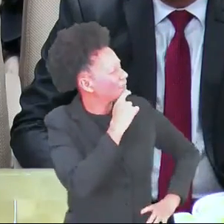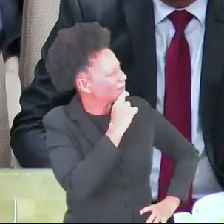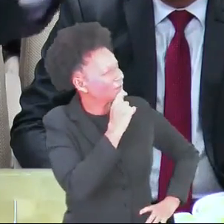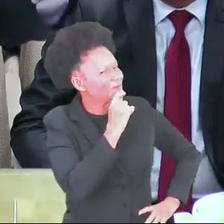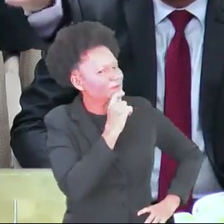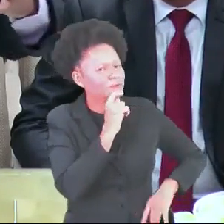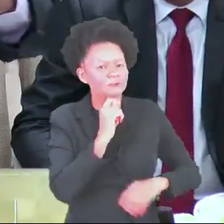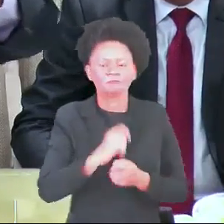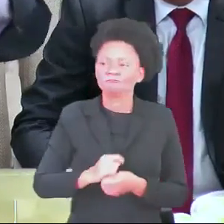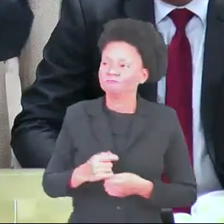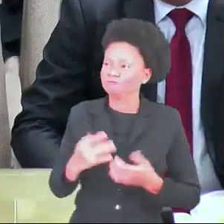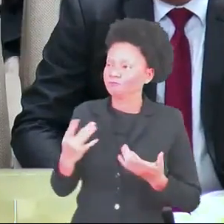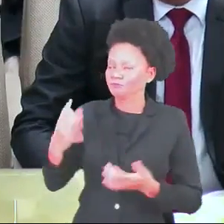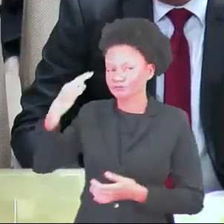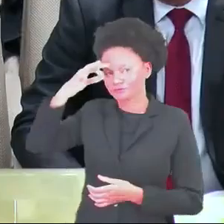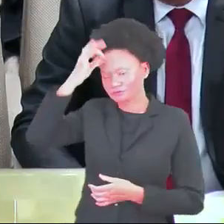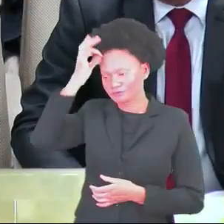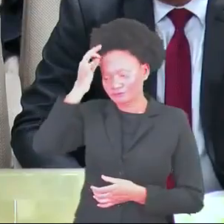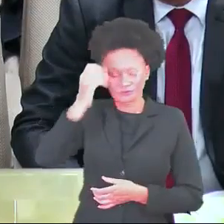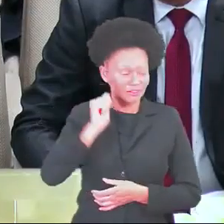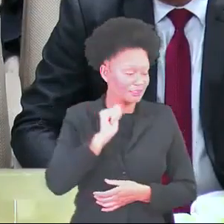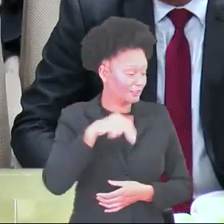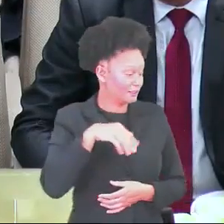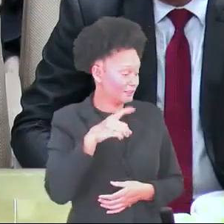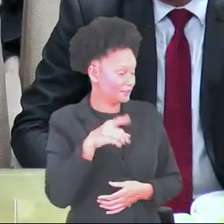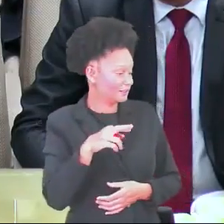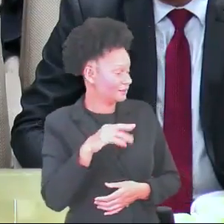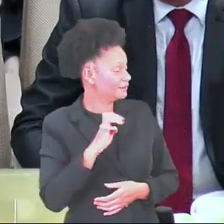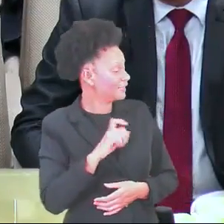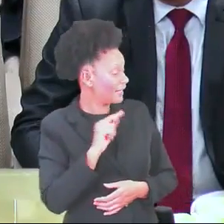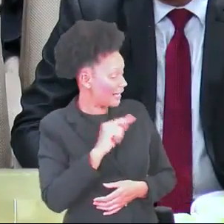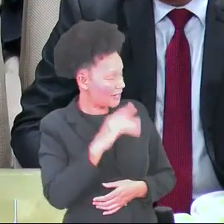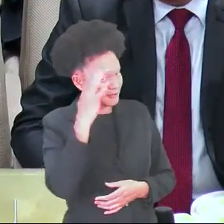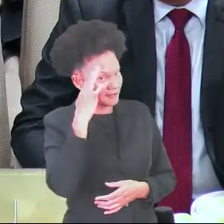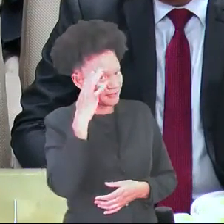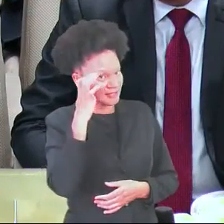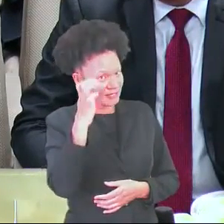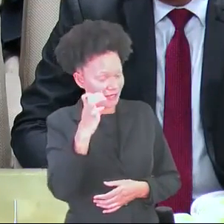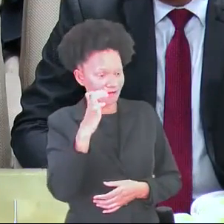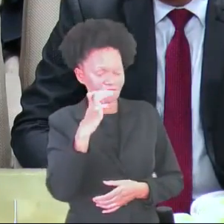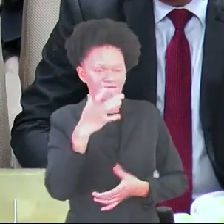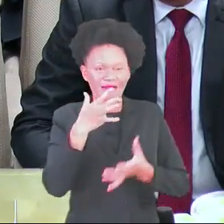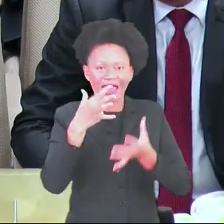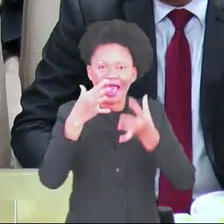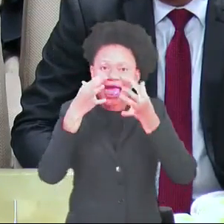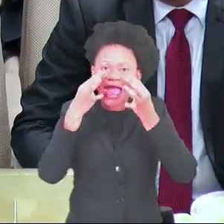O Espírito disse para mim assim: André, fé é enxergar.